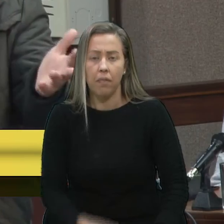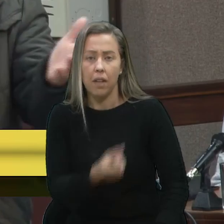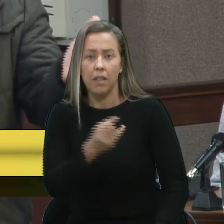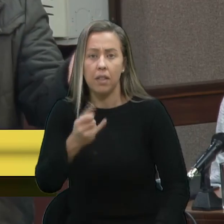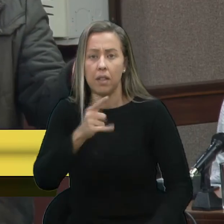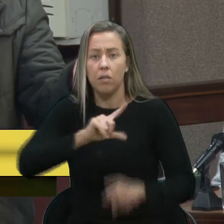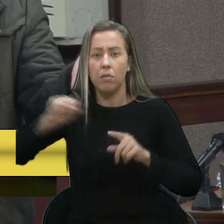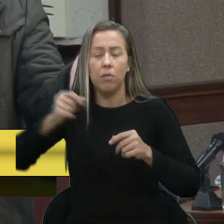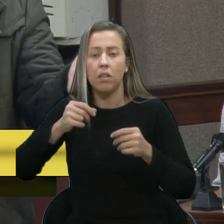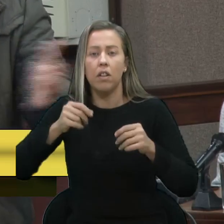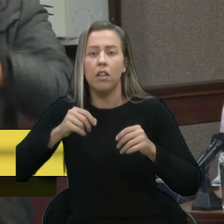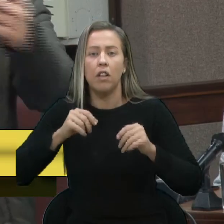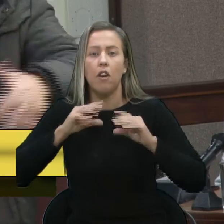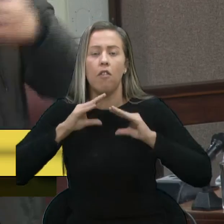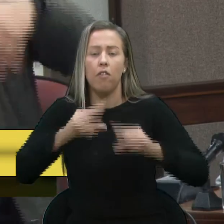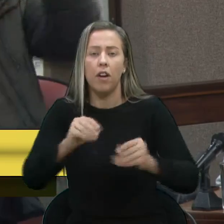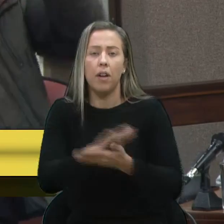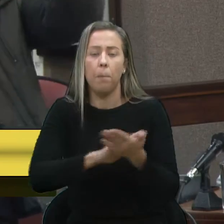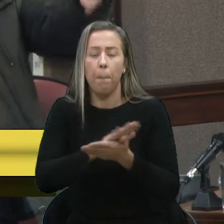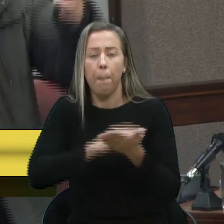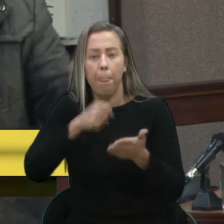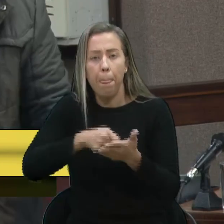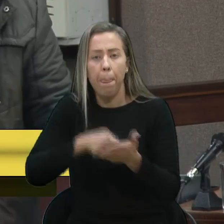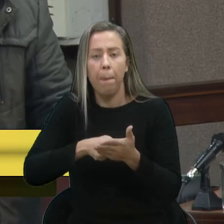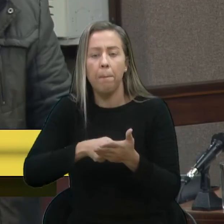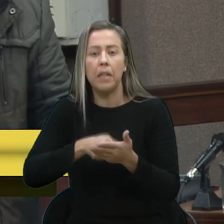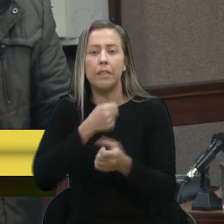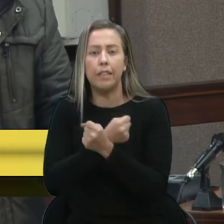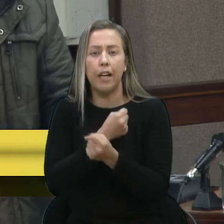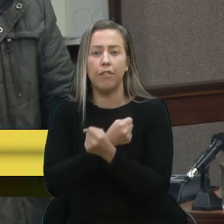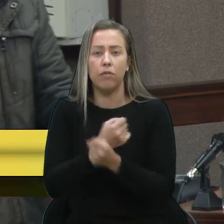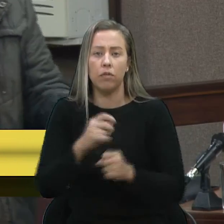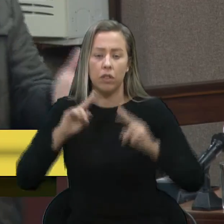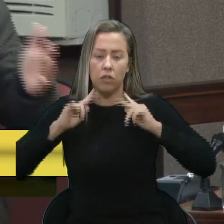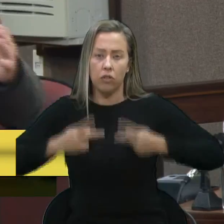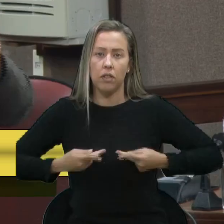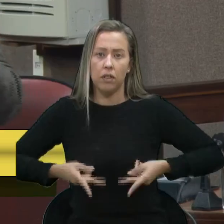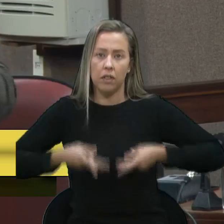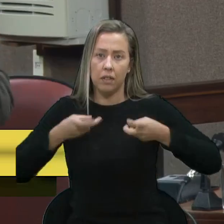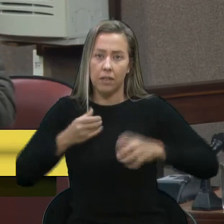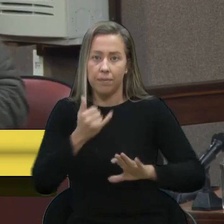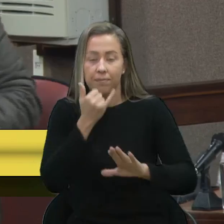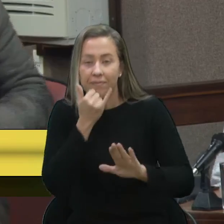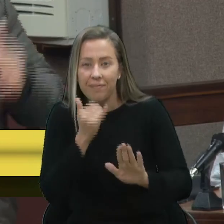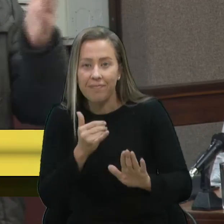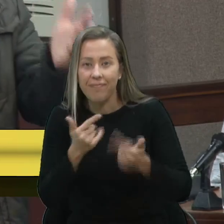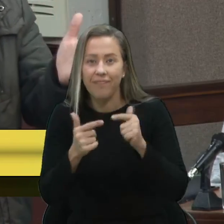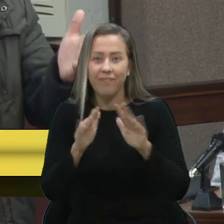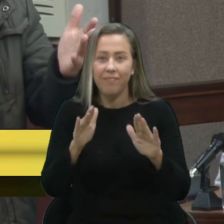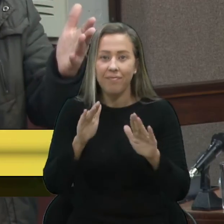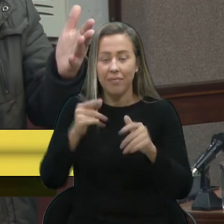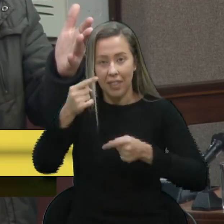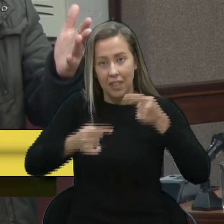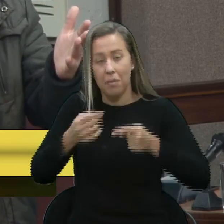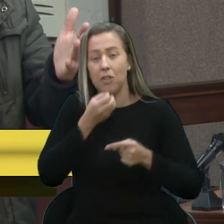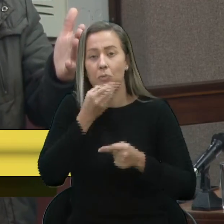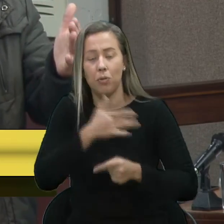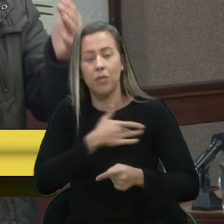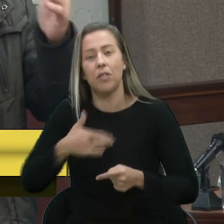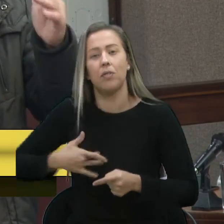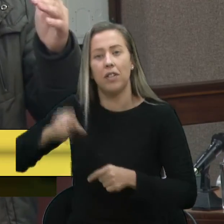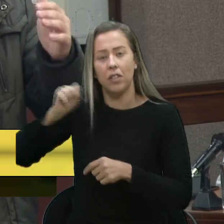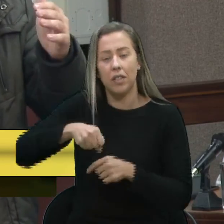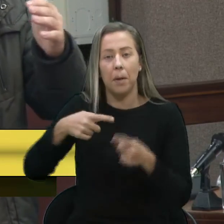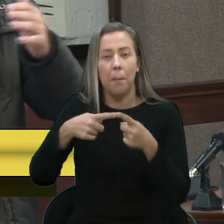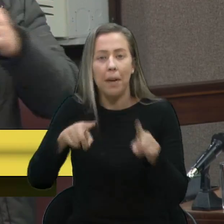para onde ir, tu não vai para lugar nenhum. Então, tu te obriga a ser escravo de si mesmo. Então, só para concluir aqui, que é um debate bom, presidente.